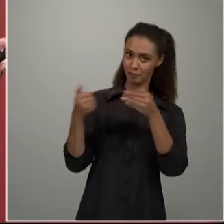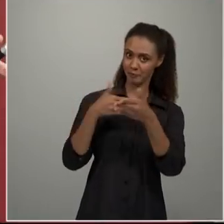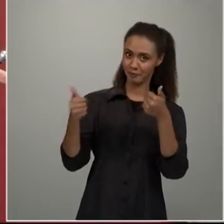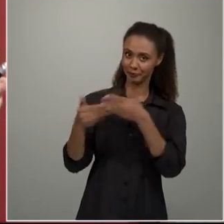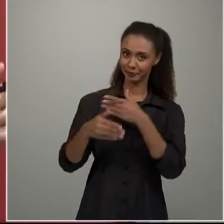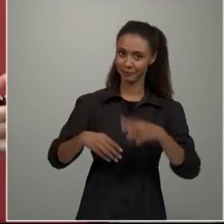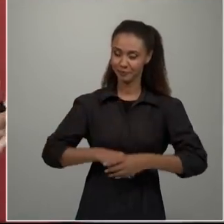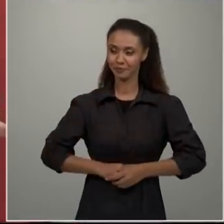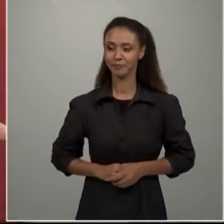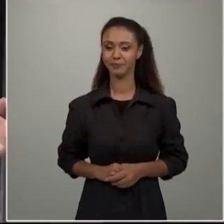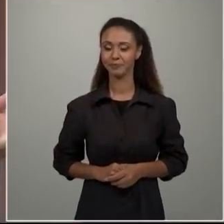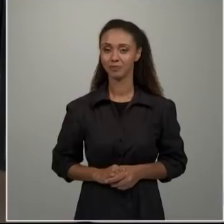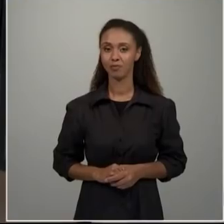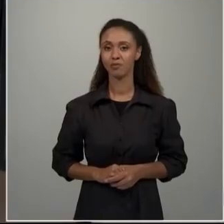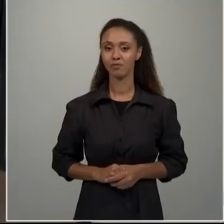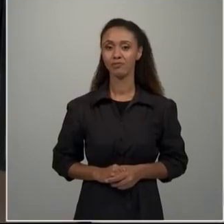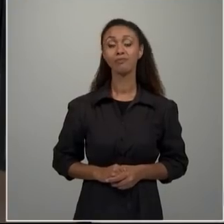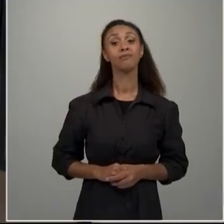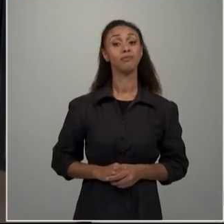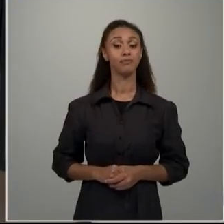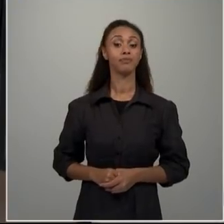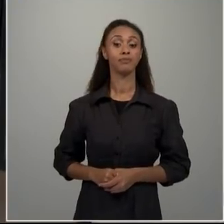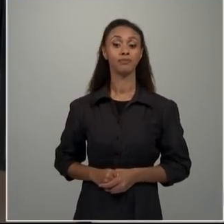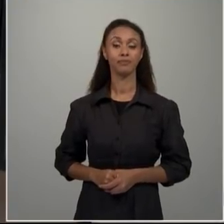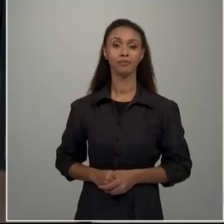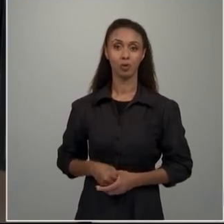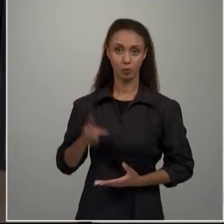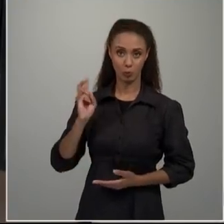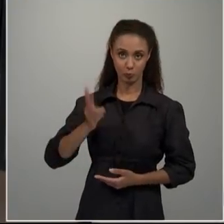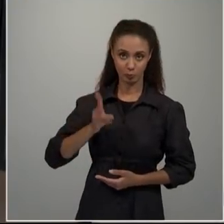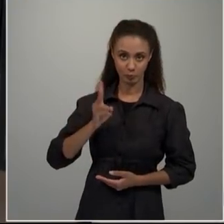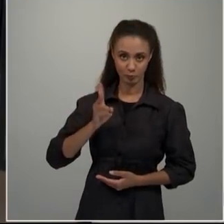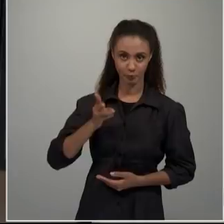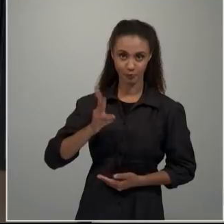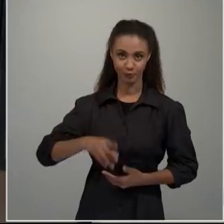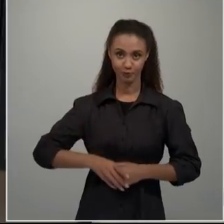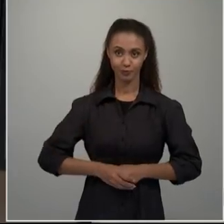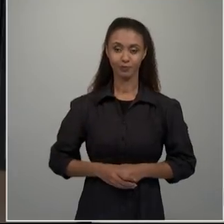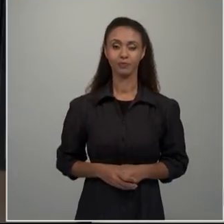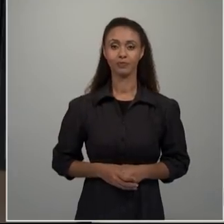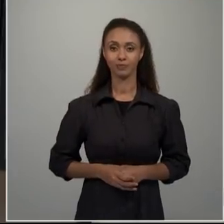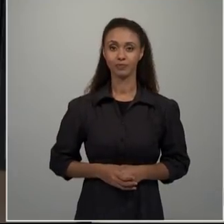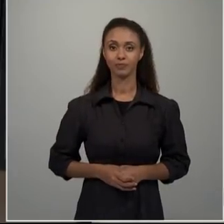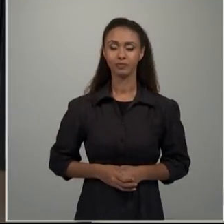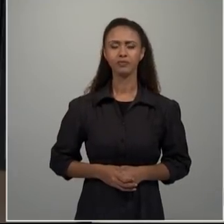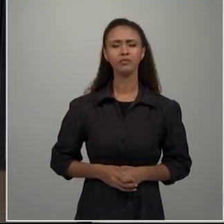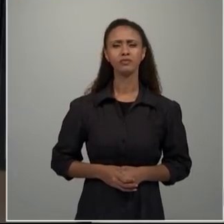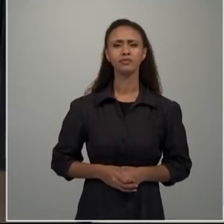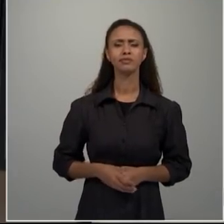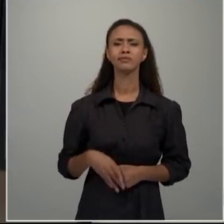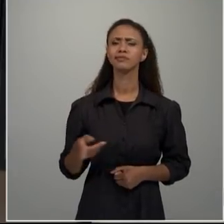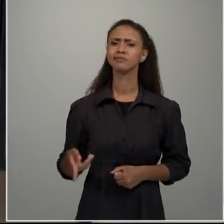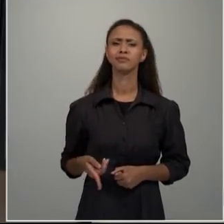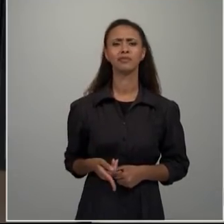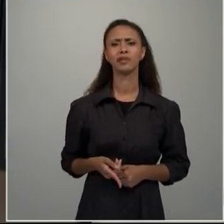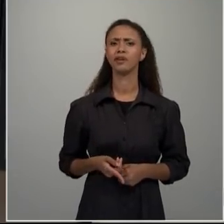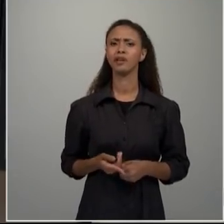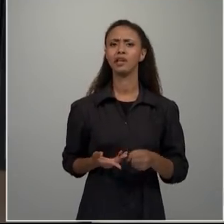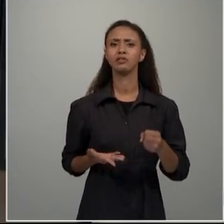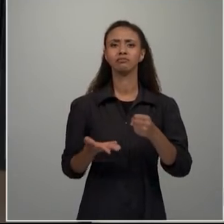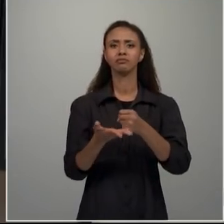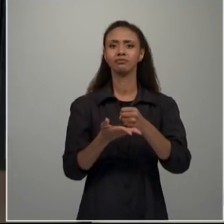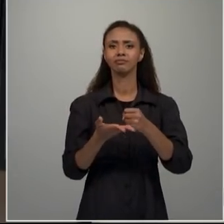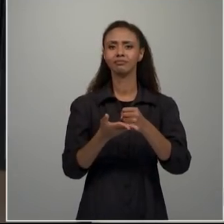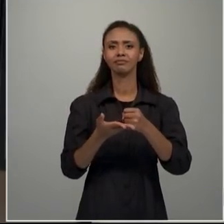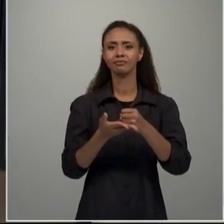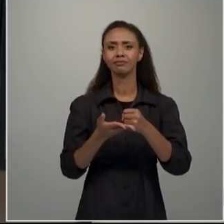tá chegando aqui no nosso powerpoint e vamos prosseguir qual é o objetivo desse módulo 1 de inglês o